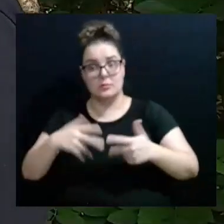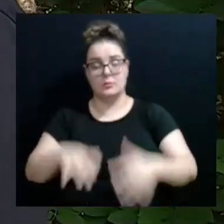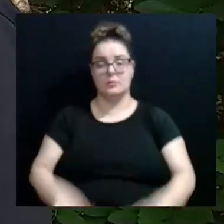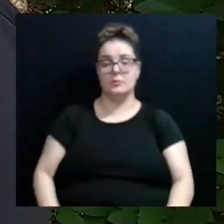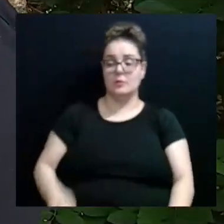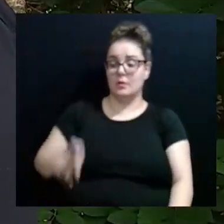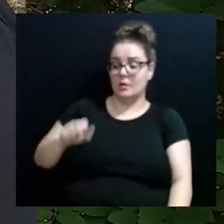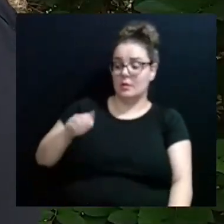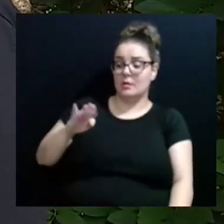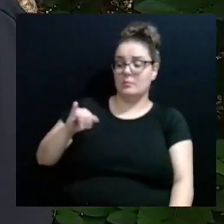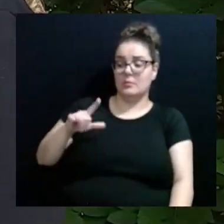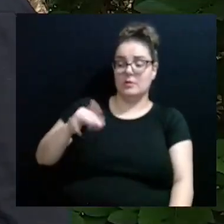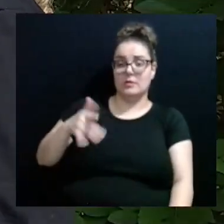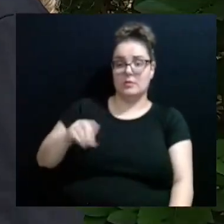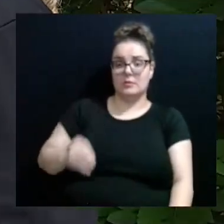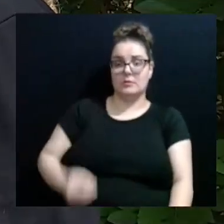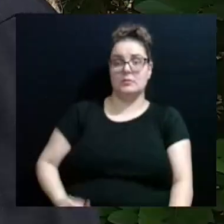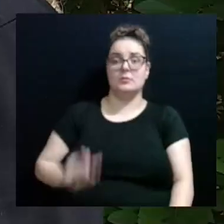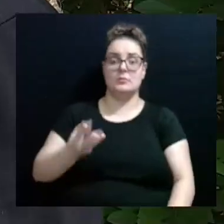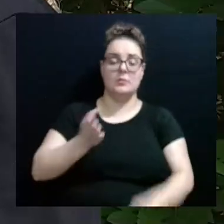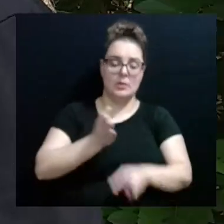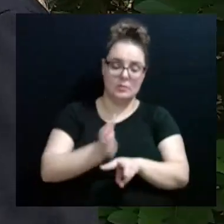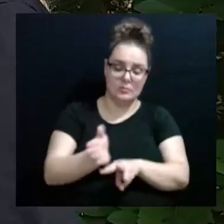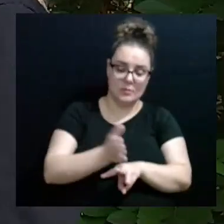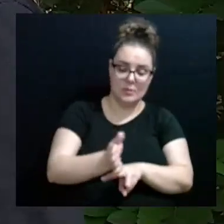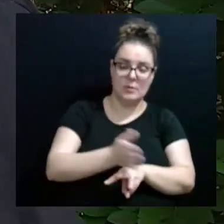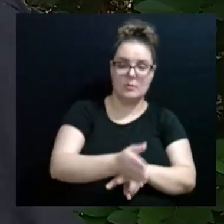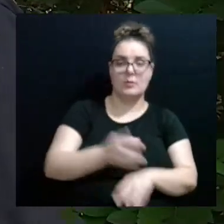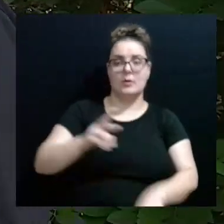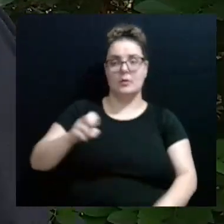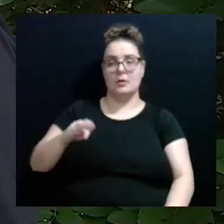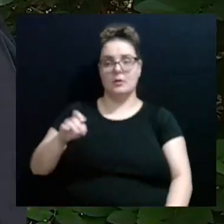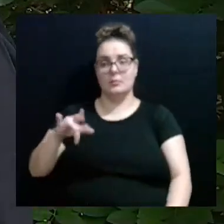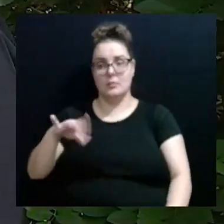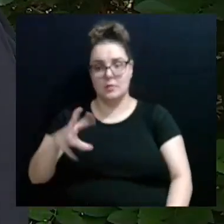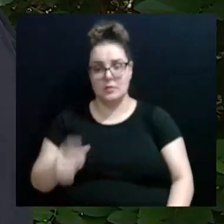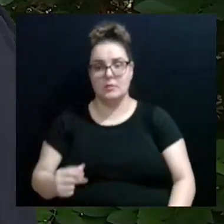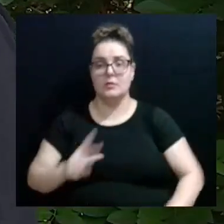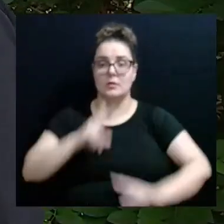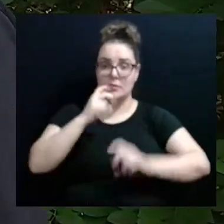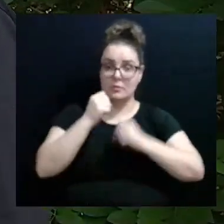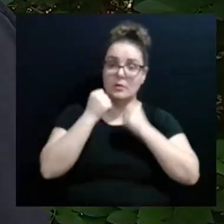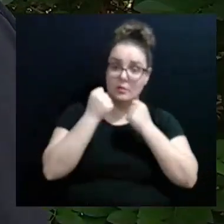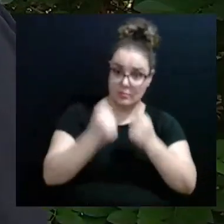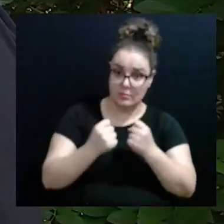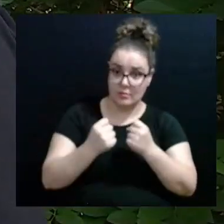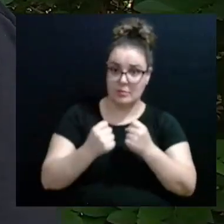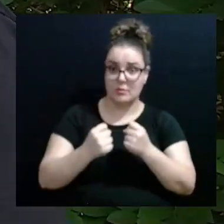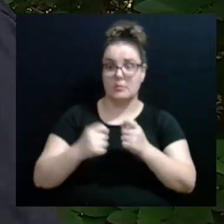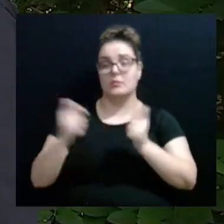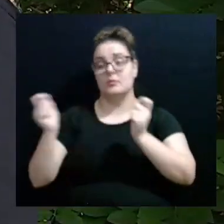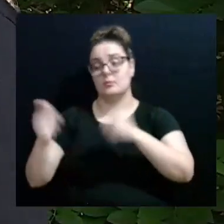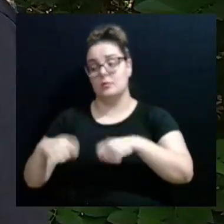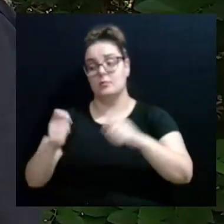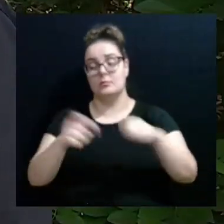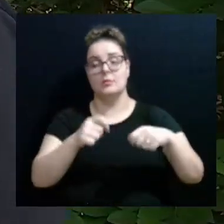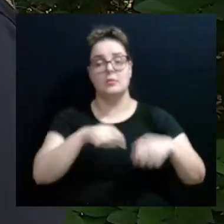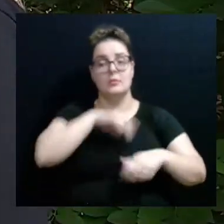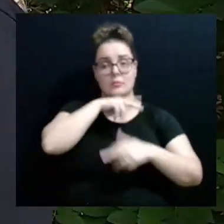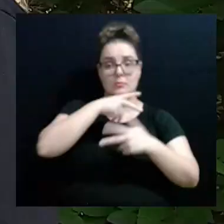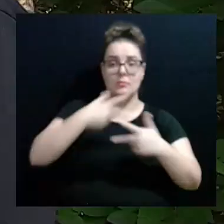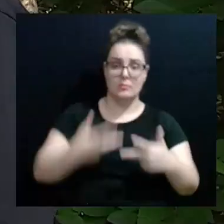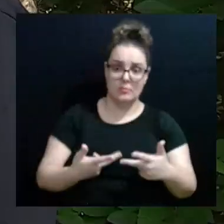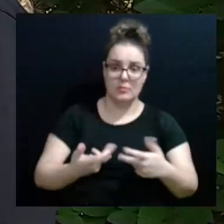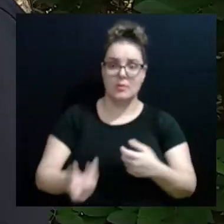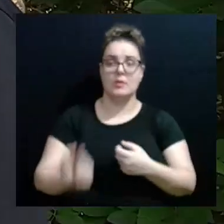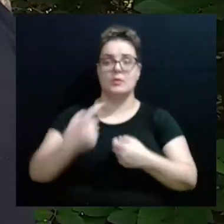vejo 3 caminhos, assim, né? A reabilitação é esse processo de fortalecer as capacidades desses animais de voltar na natureza. E